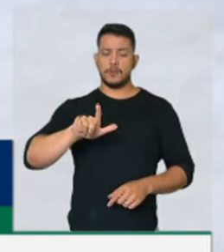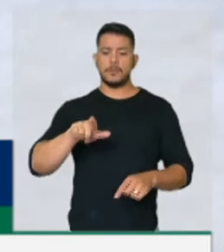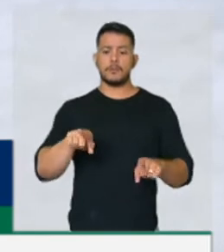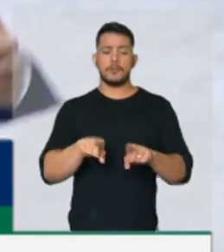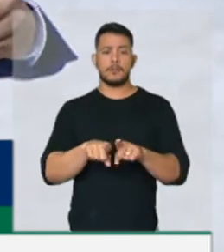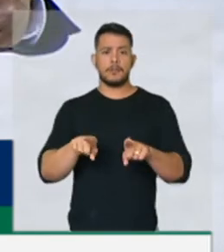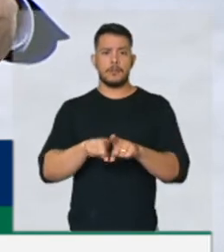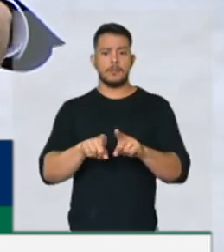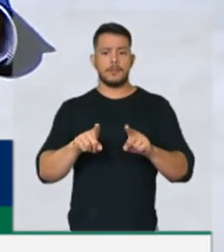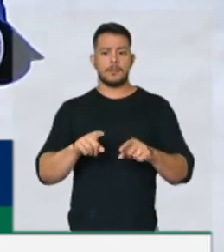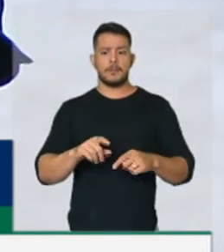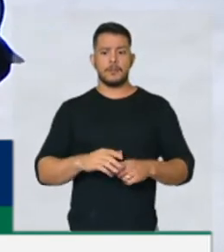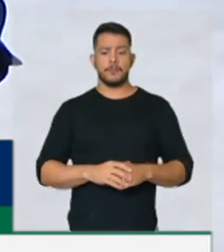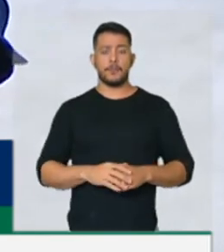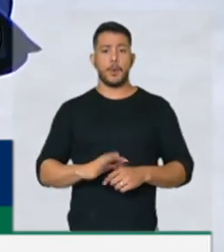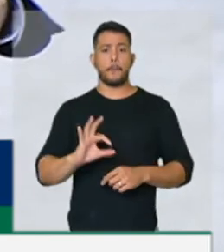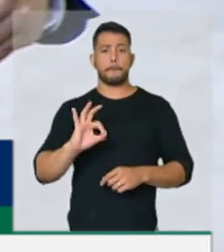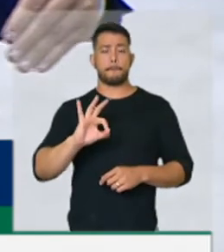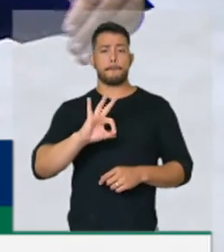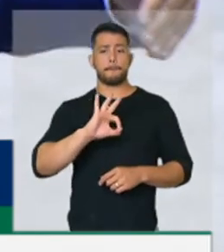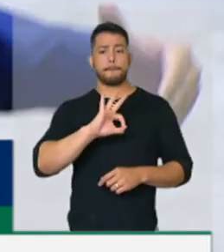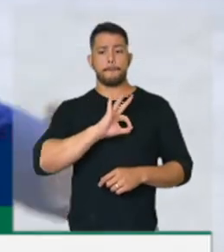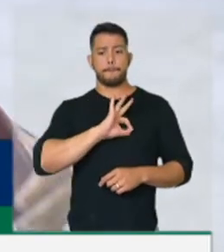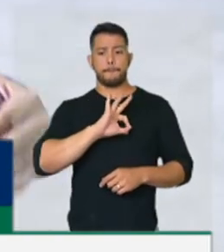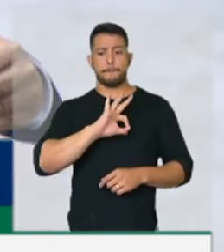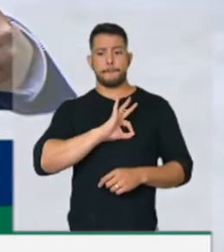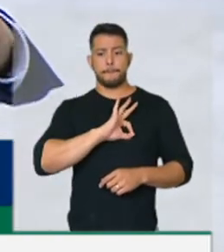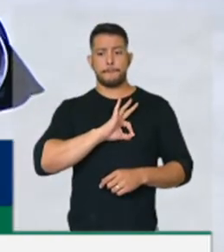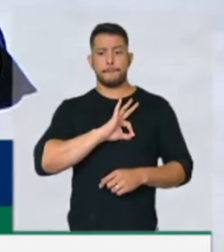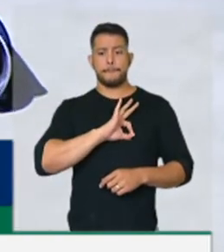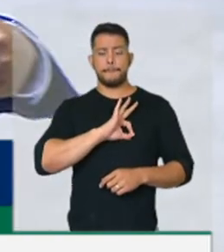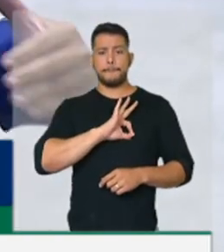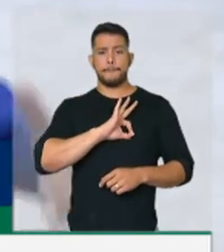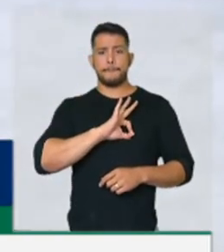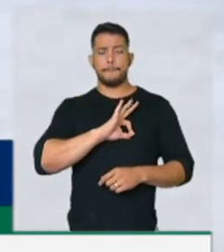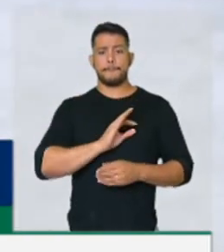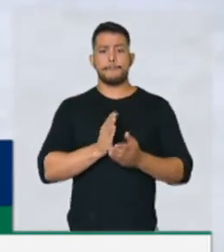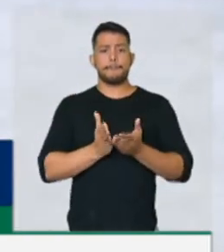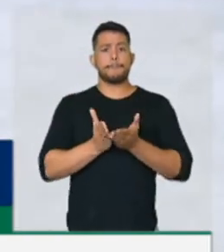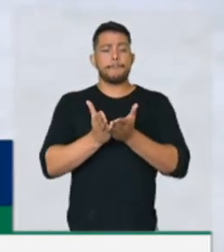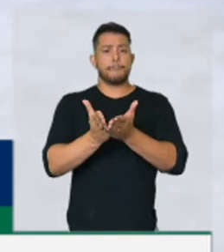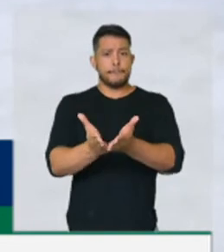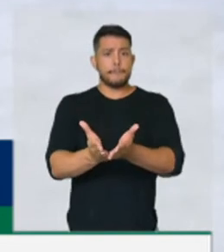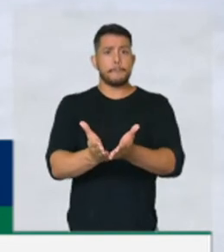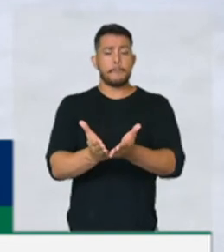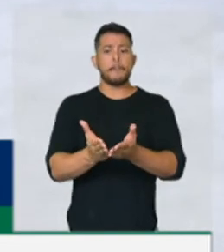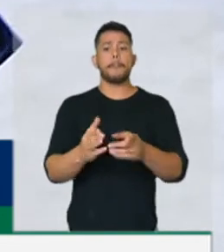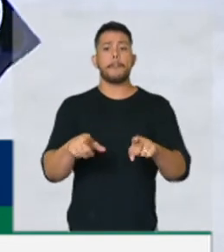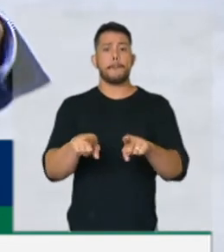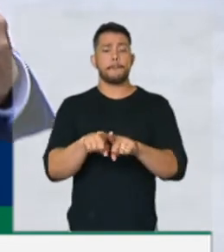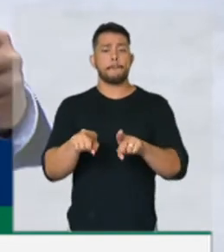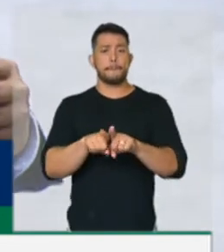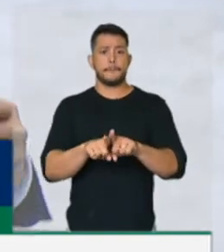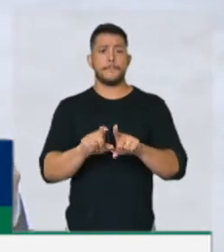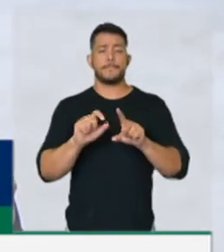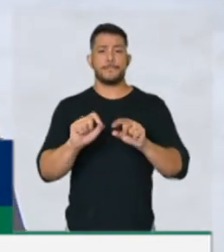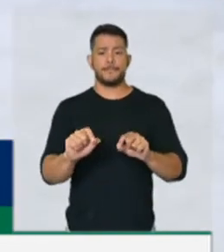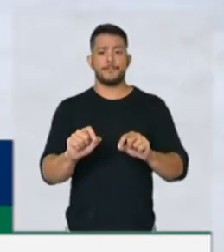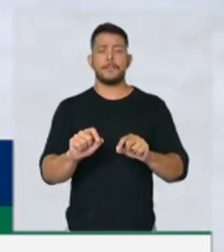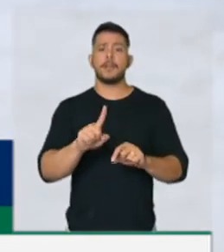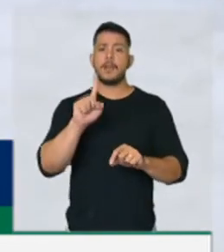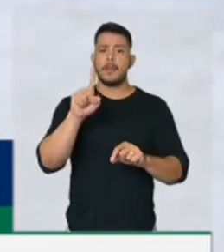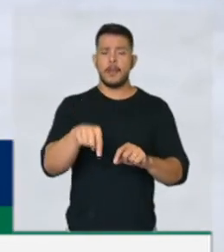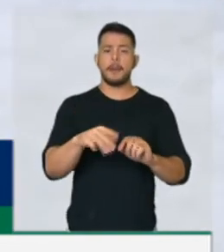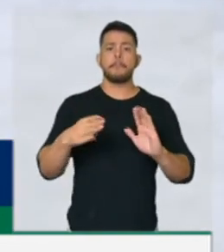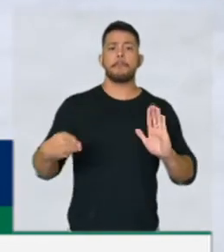As polícias de mares, polícias fluviais, para que fizessem parte